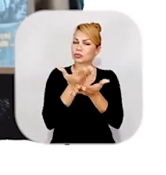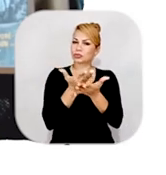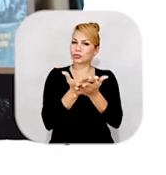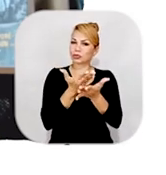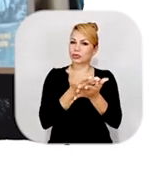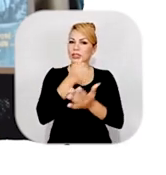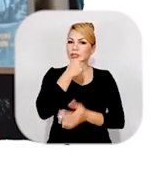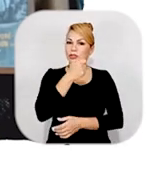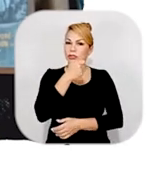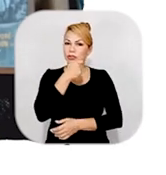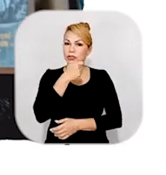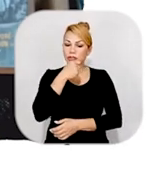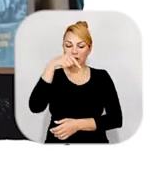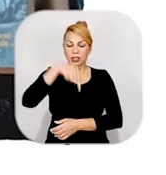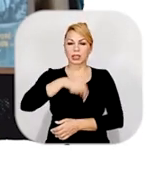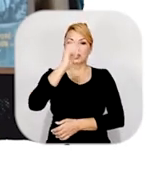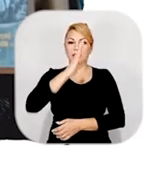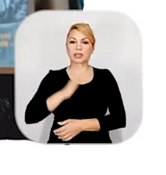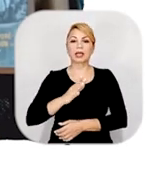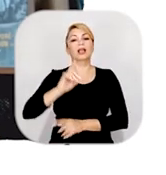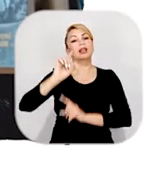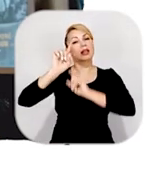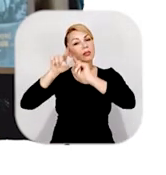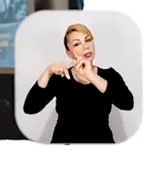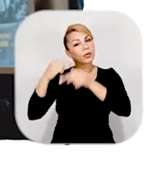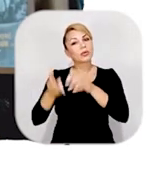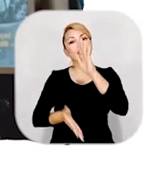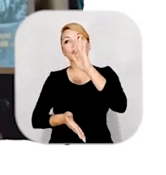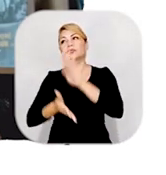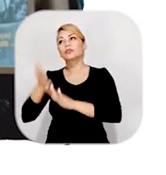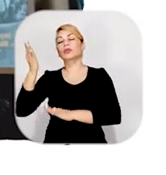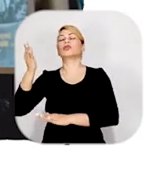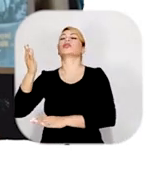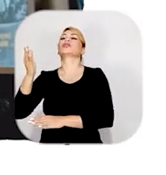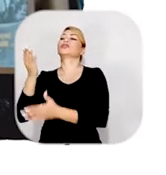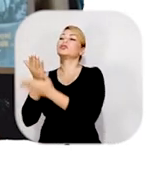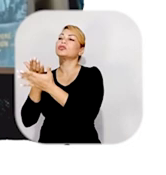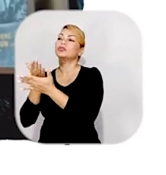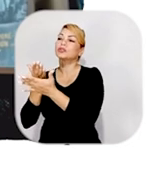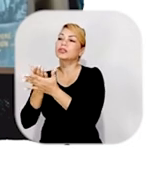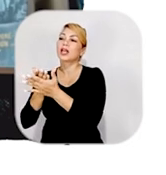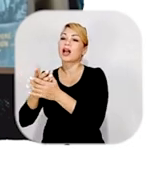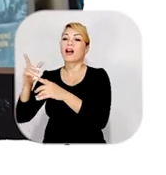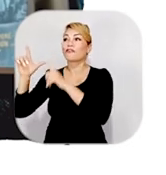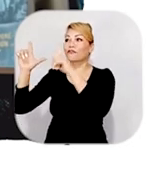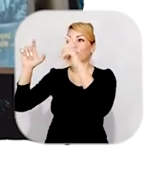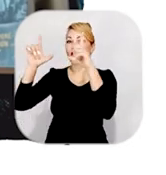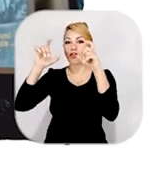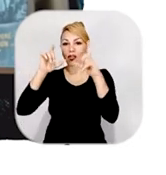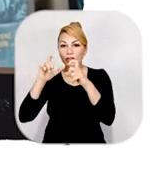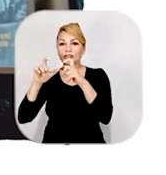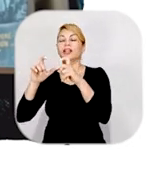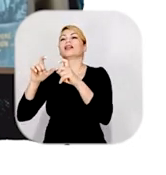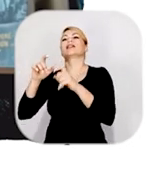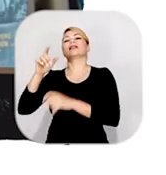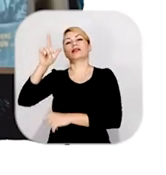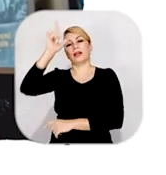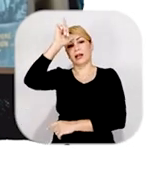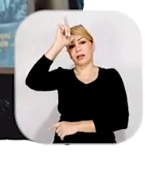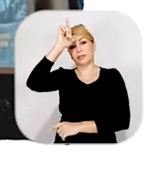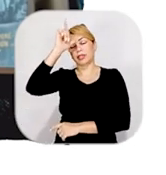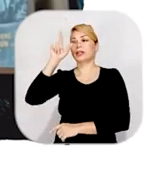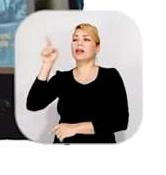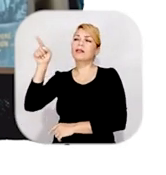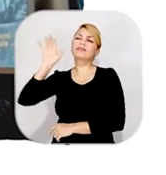eu fui estudar fotografia na Alemanha e fiquei trabalhando lá. E num dado momento